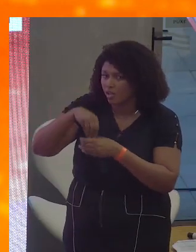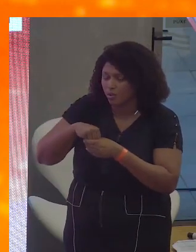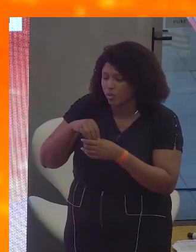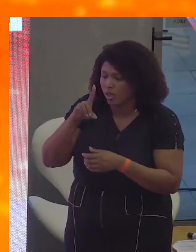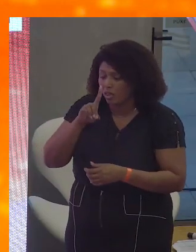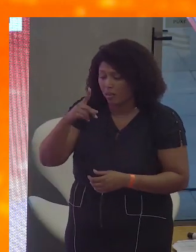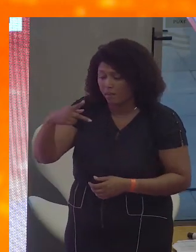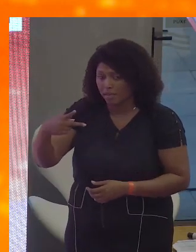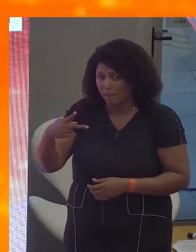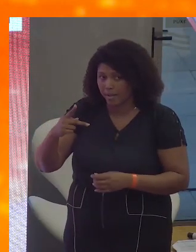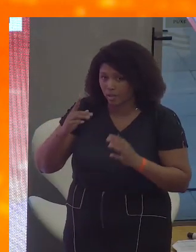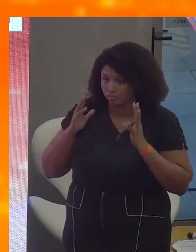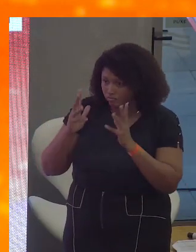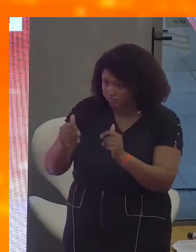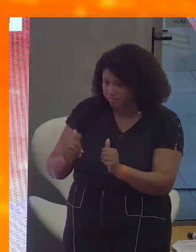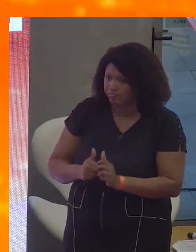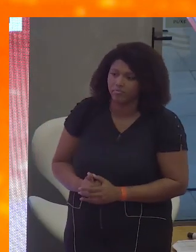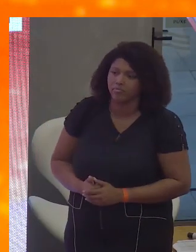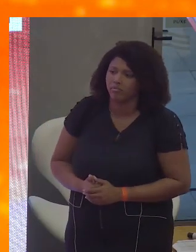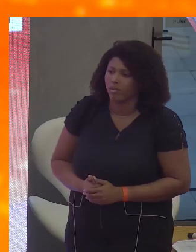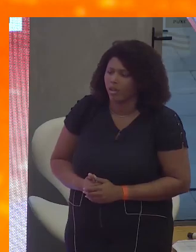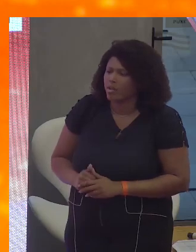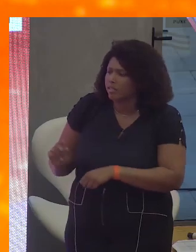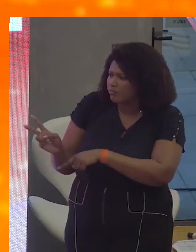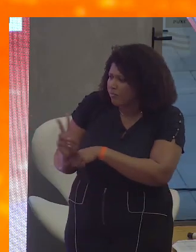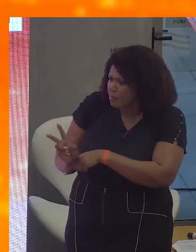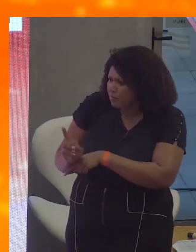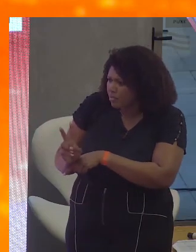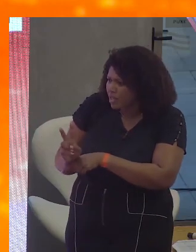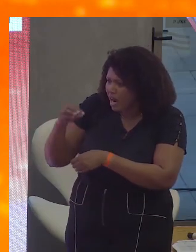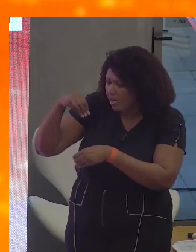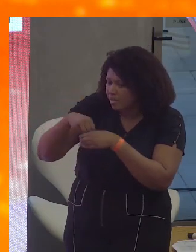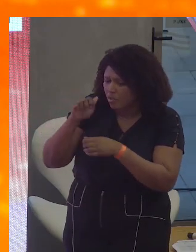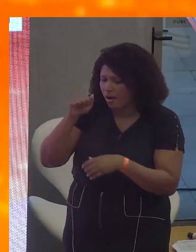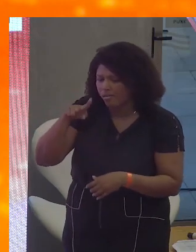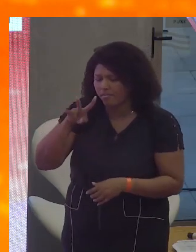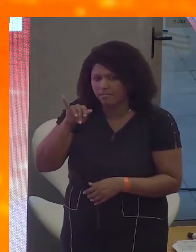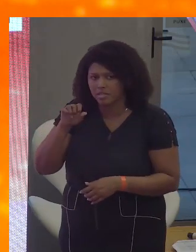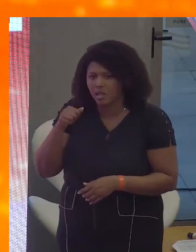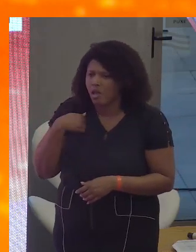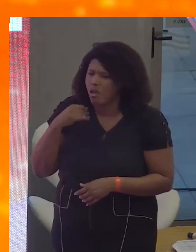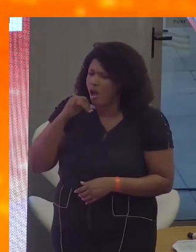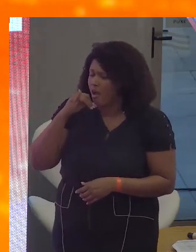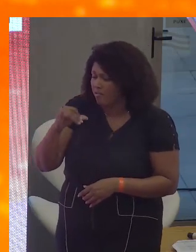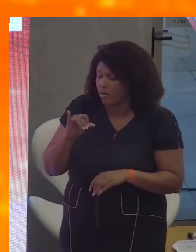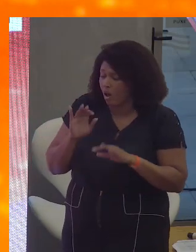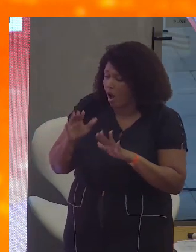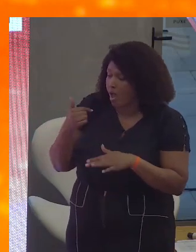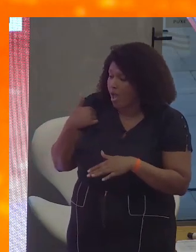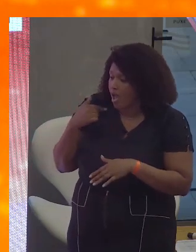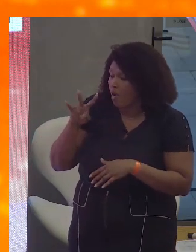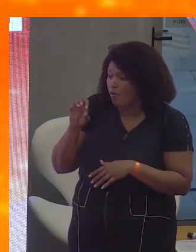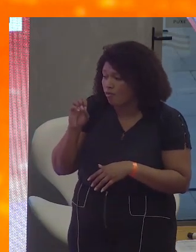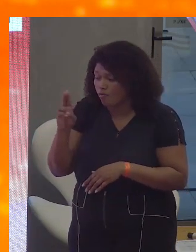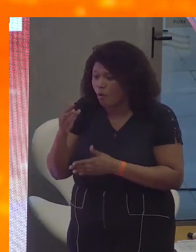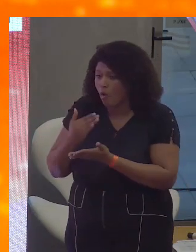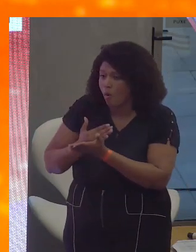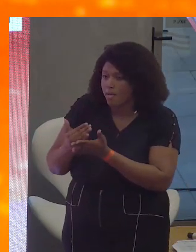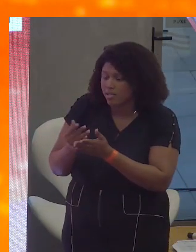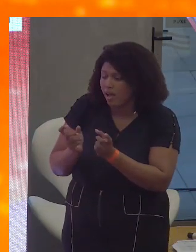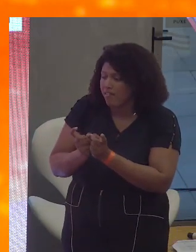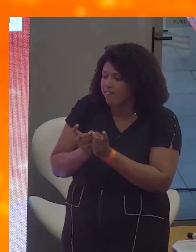Geral de Vigilância e notifico a eles, olha, eu vou começar a